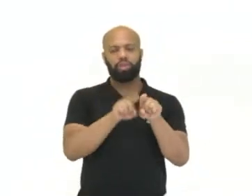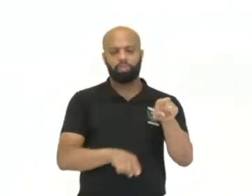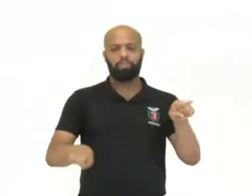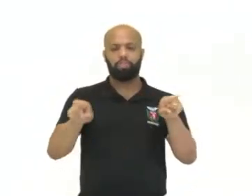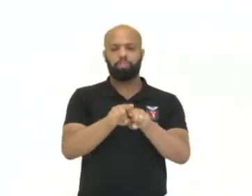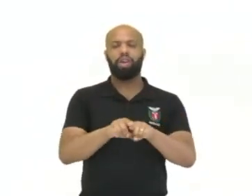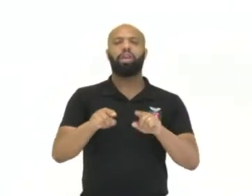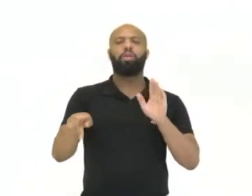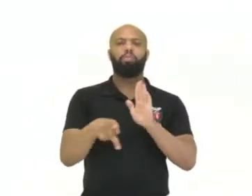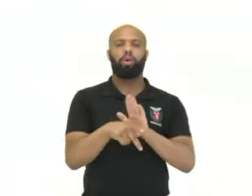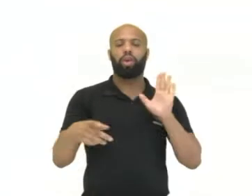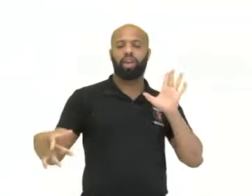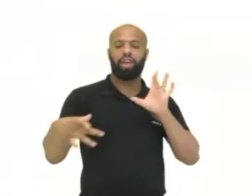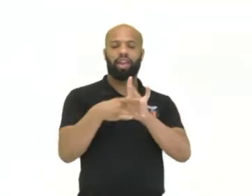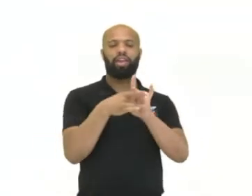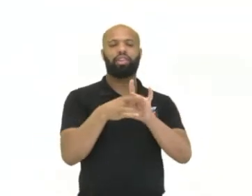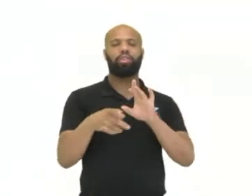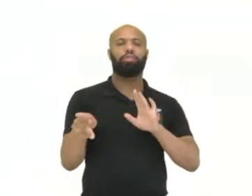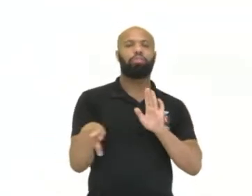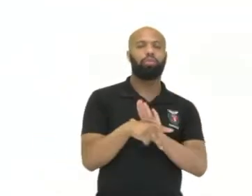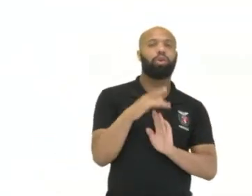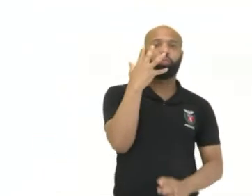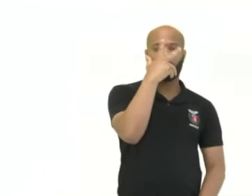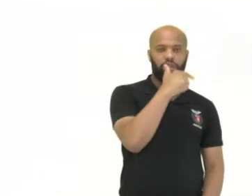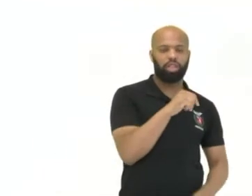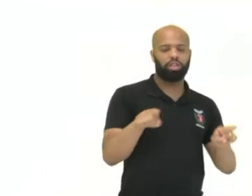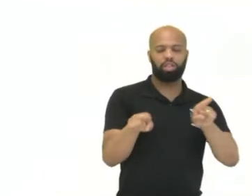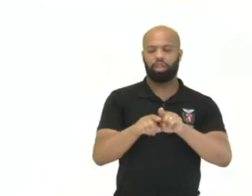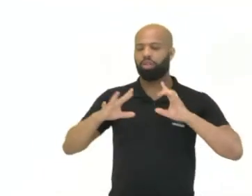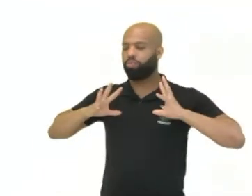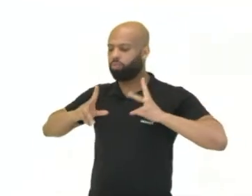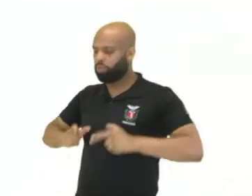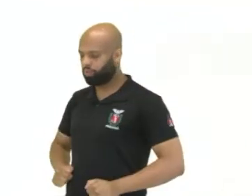a associação entre beleza e higiene.